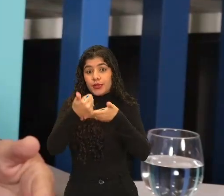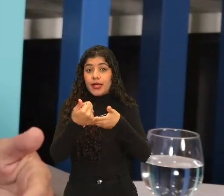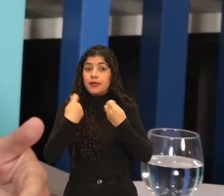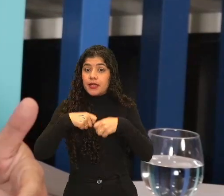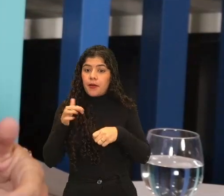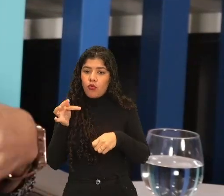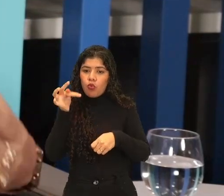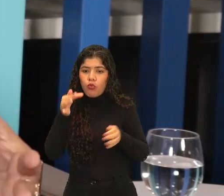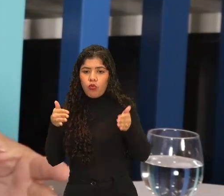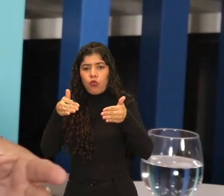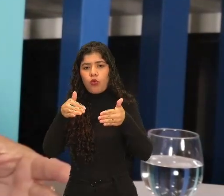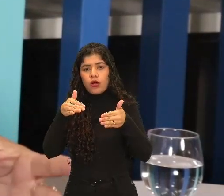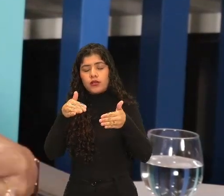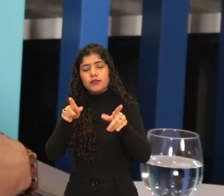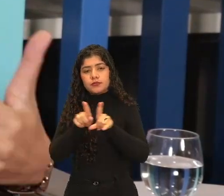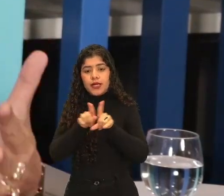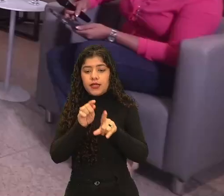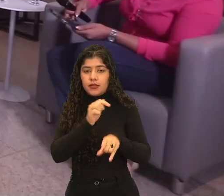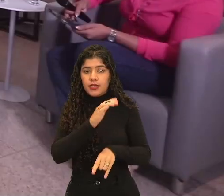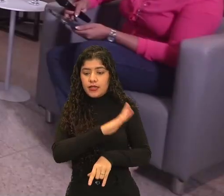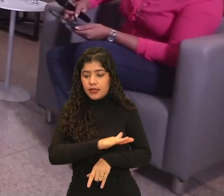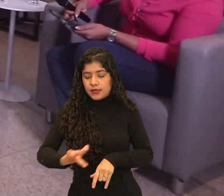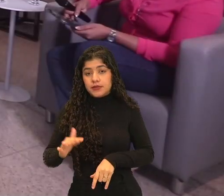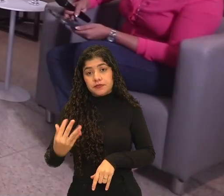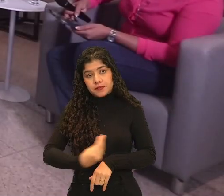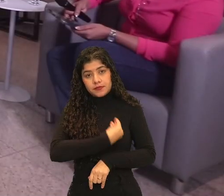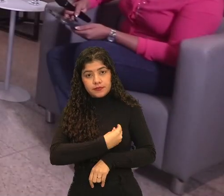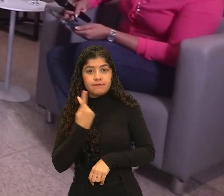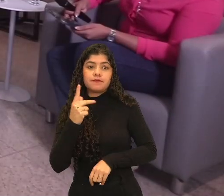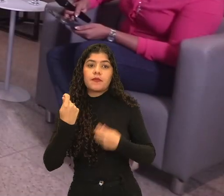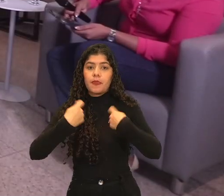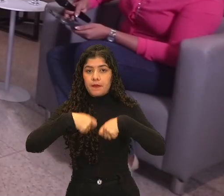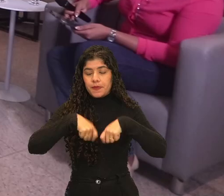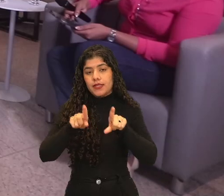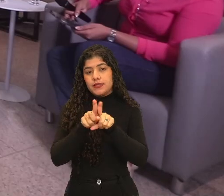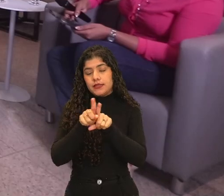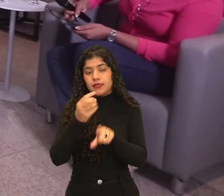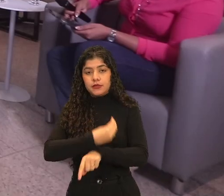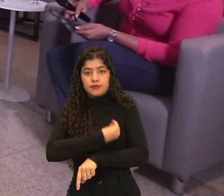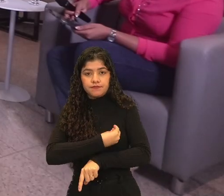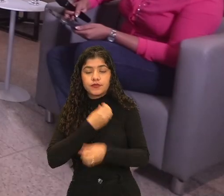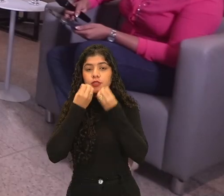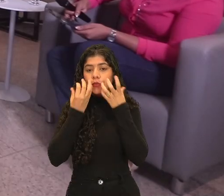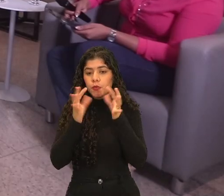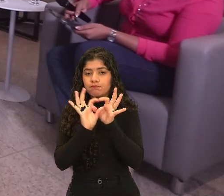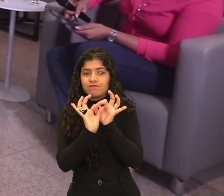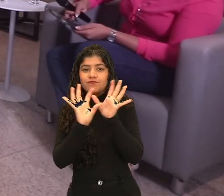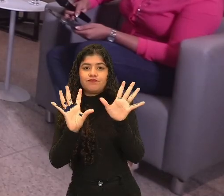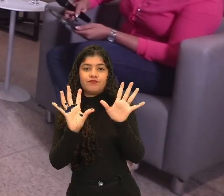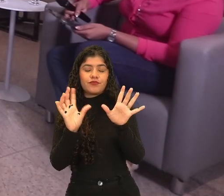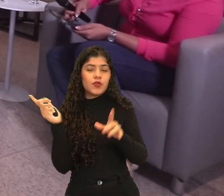futuro, né, desse ser, desse indivíduo, para a vida dele. Então, ele precisa ser funcional, ele precisa ter autonomia, ele